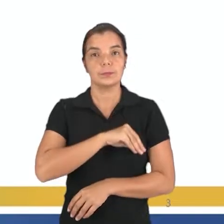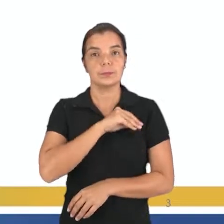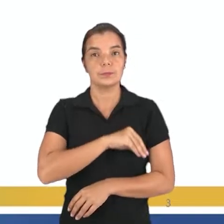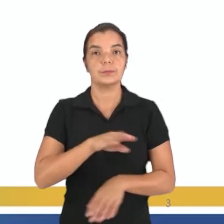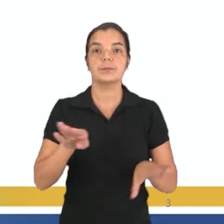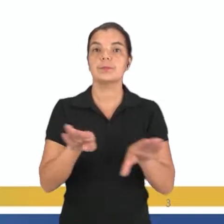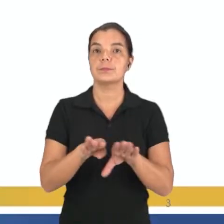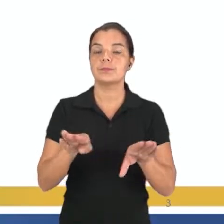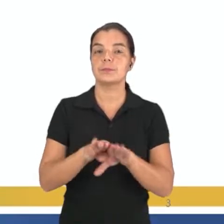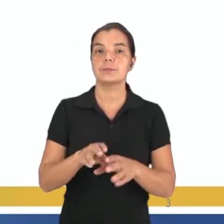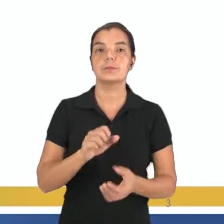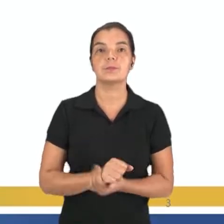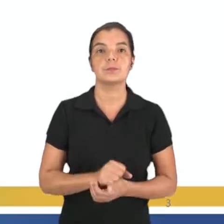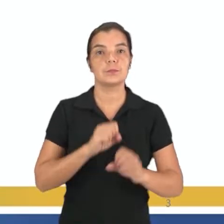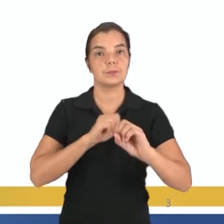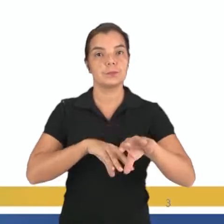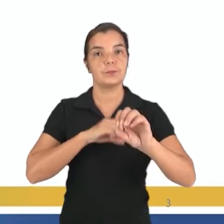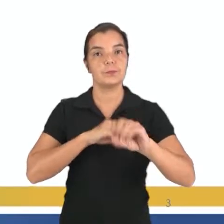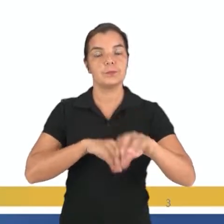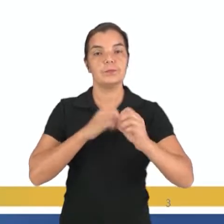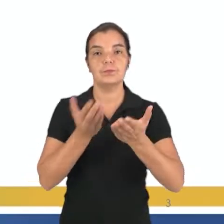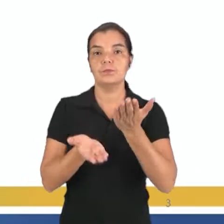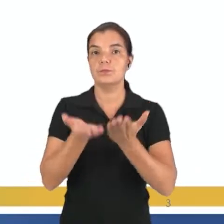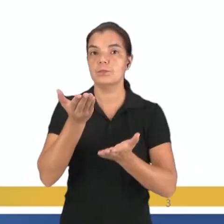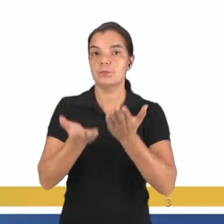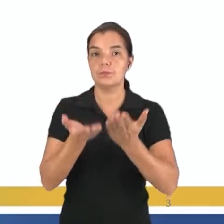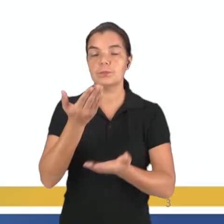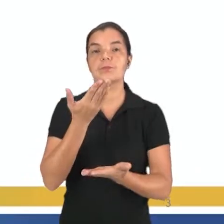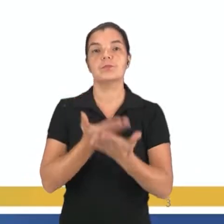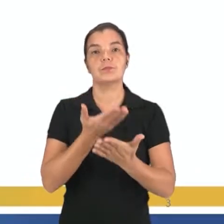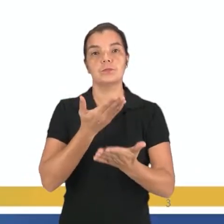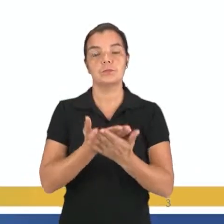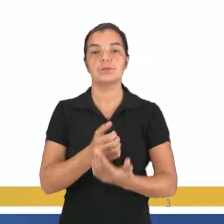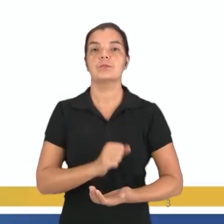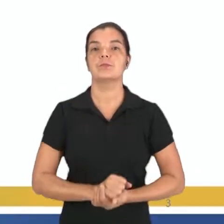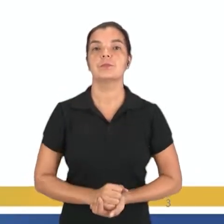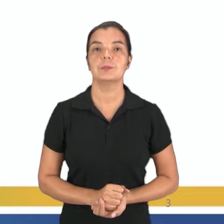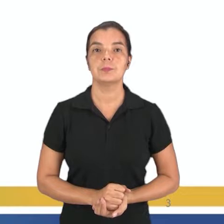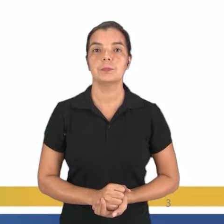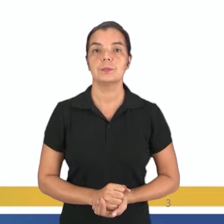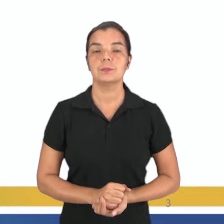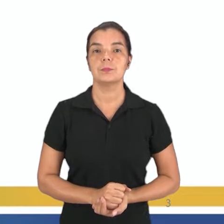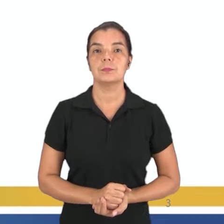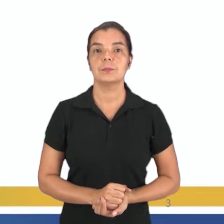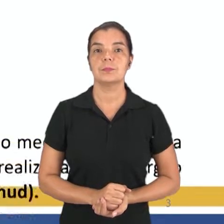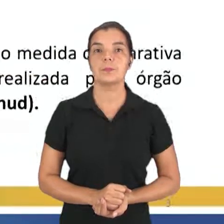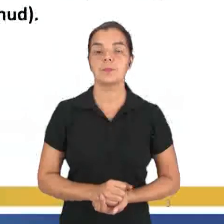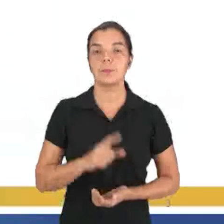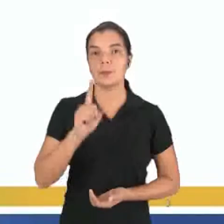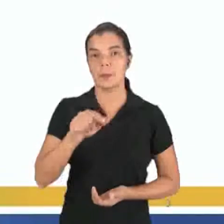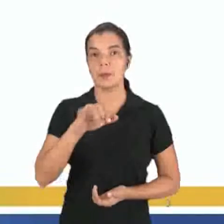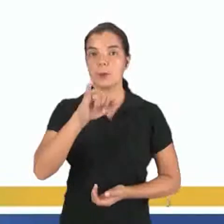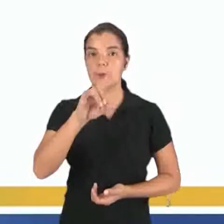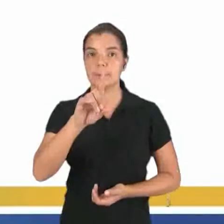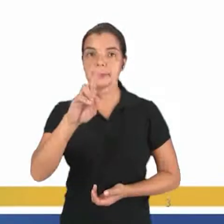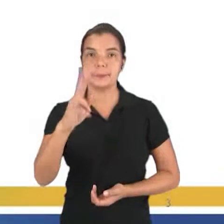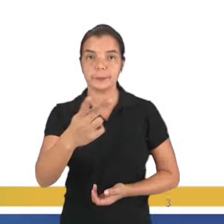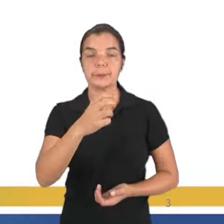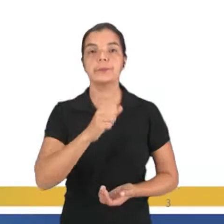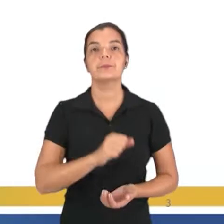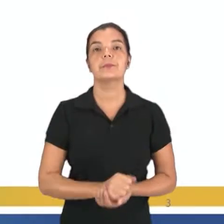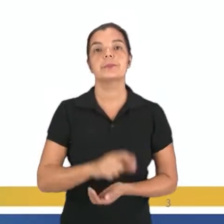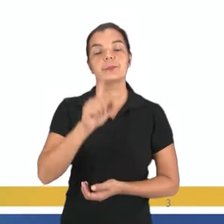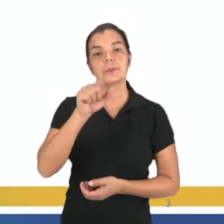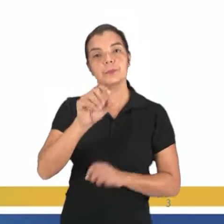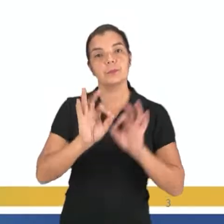e também na educação, no nível de instrução das pessoas. Então, esse IDH, ele